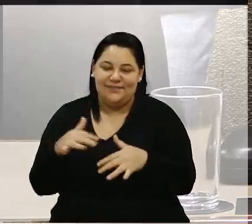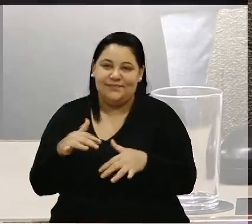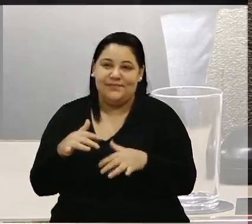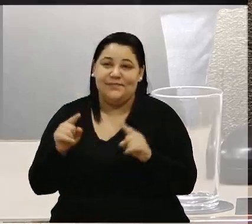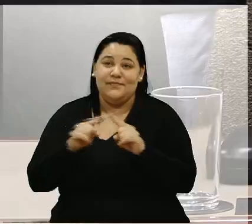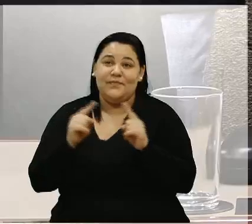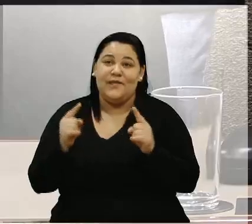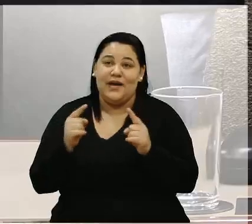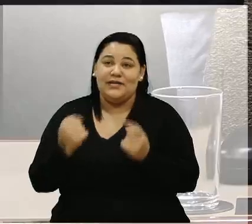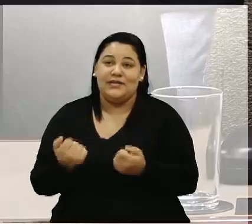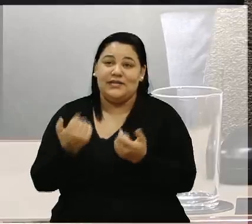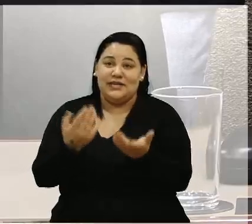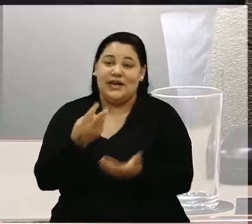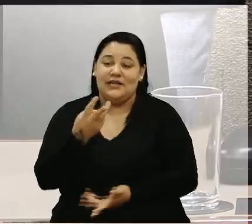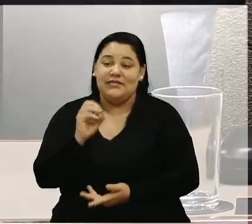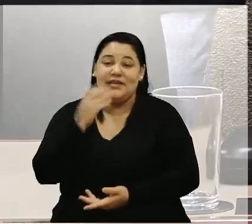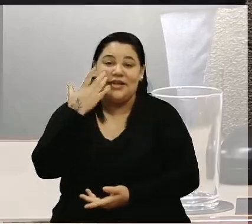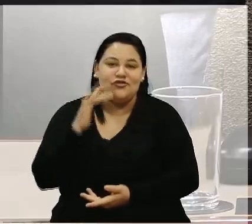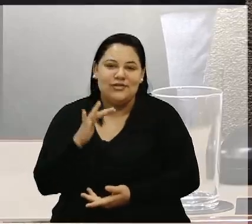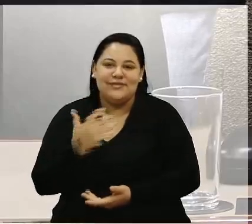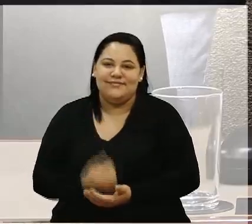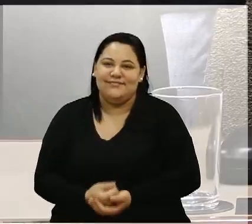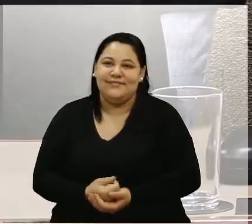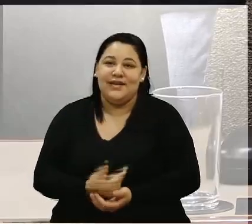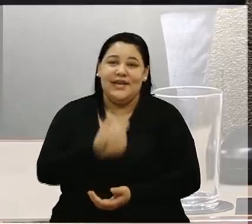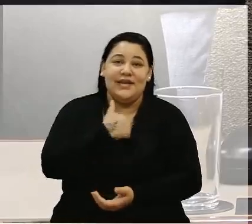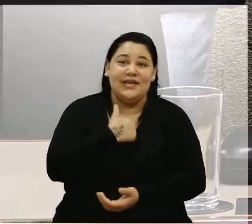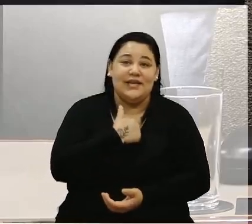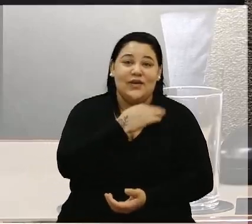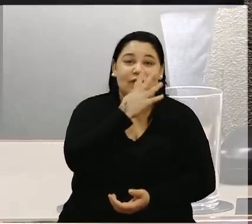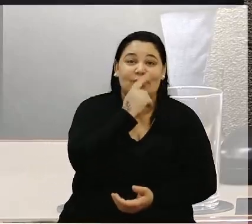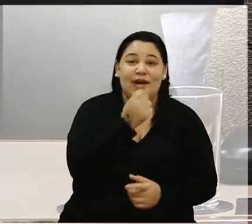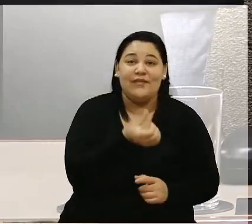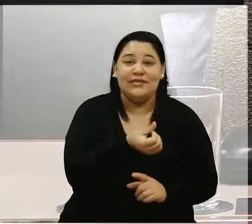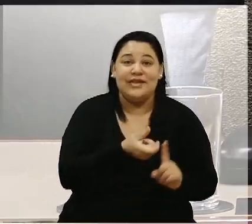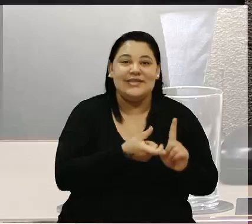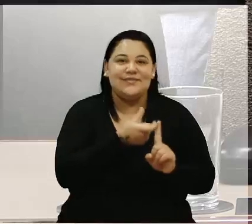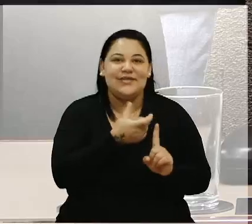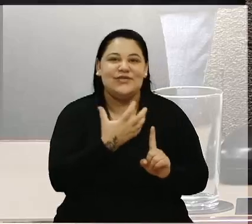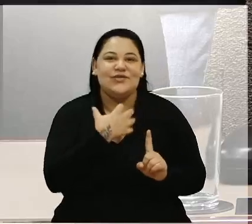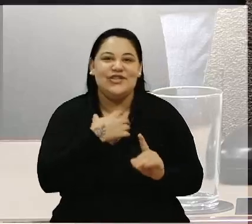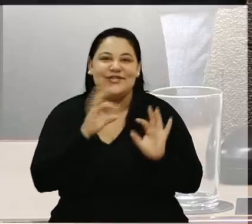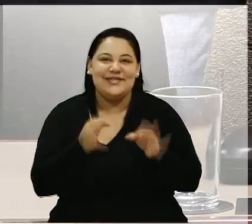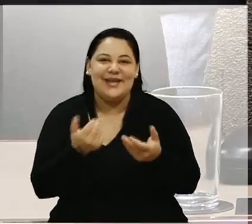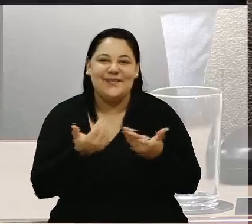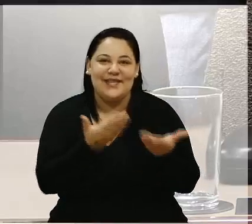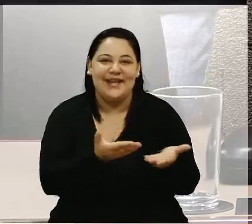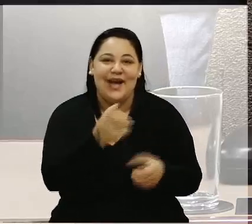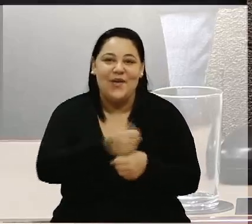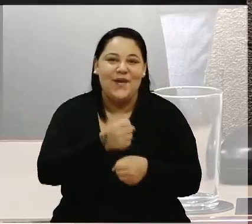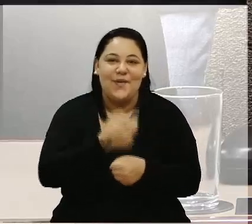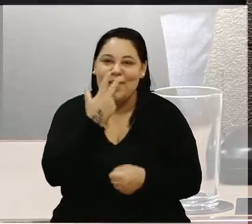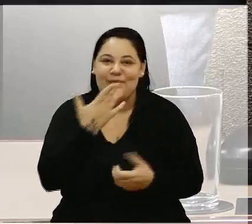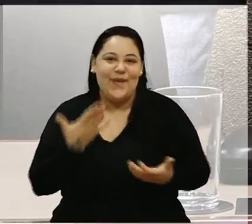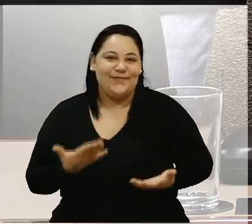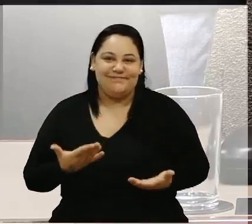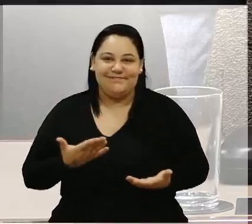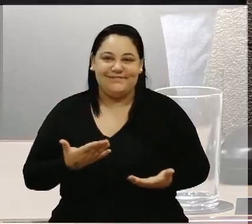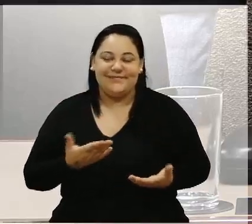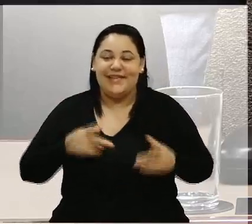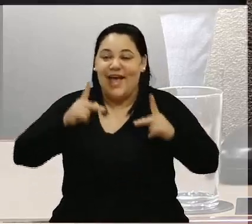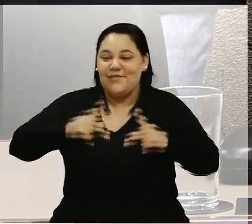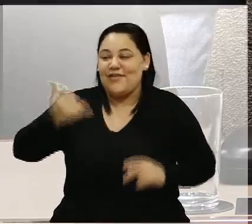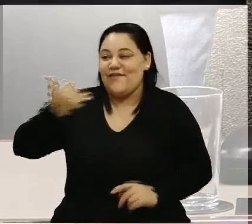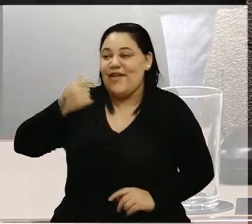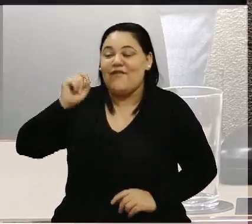Só que os caras entregavam em 30 dias. E eu demorava 6 meses da forma convencional para entregar aquela mesma obra. Aí eles me diziam o quê?